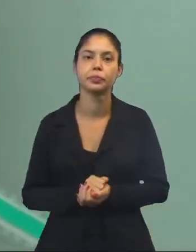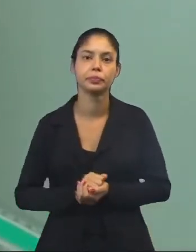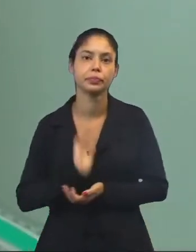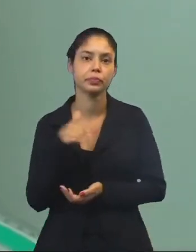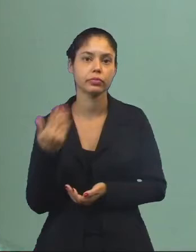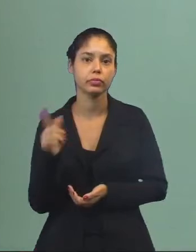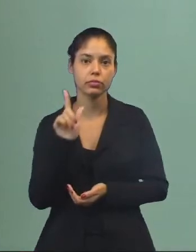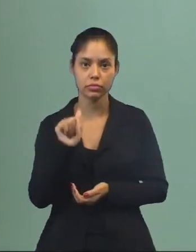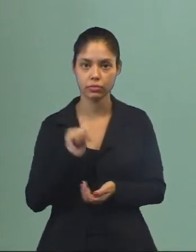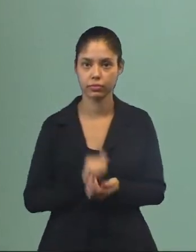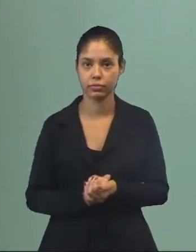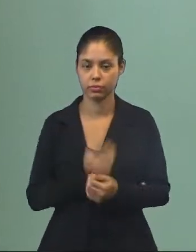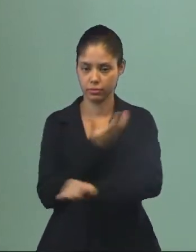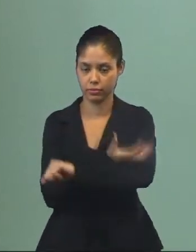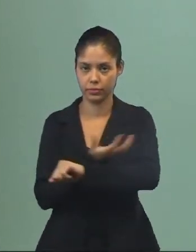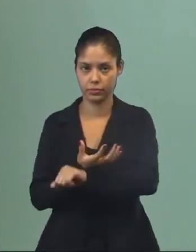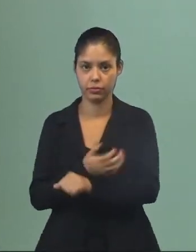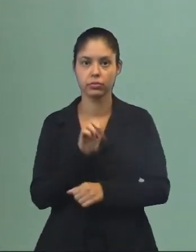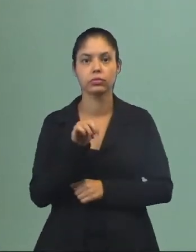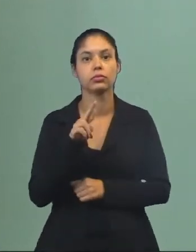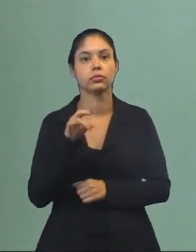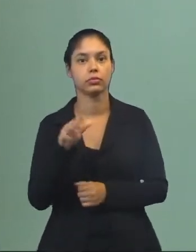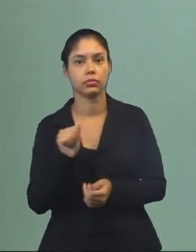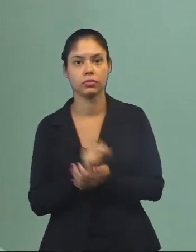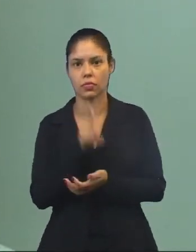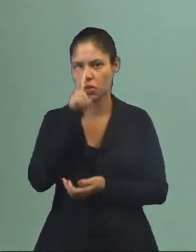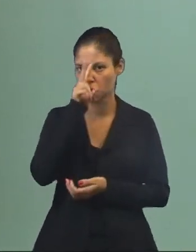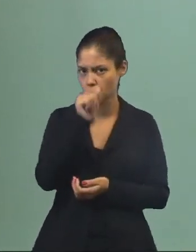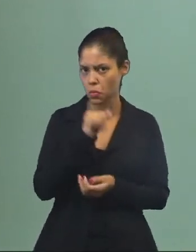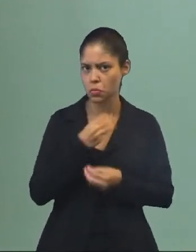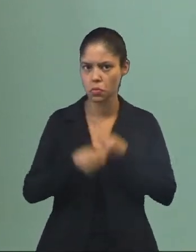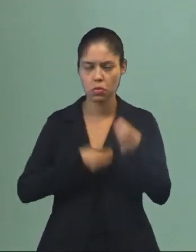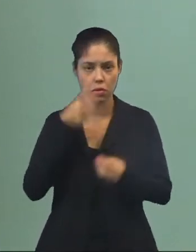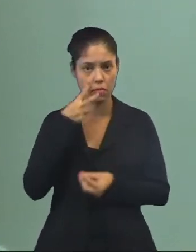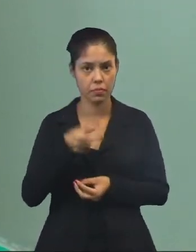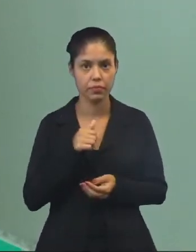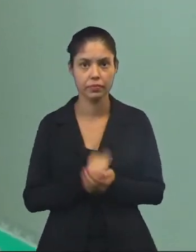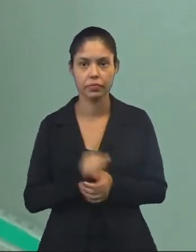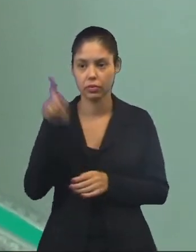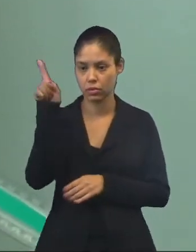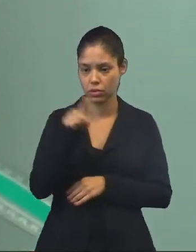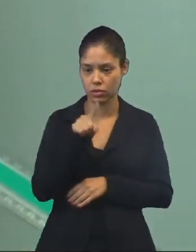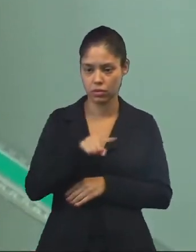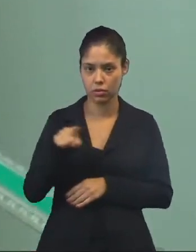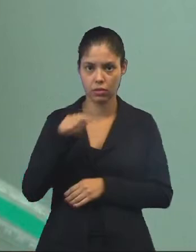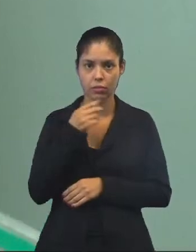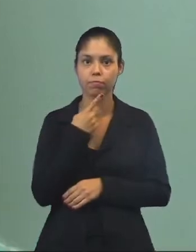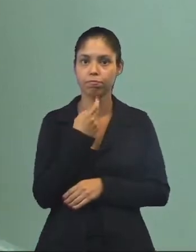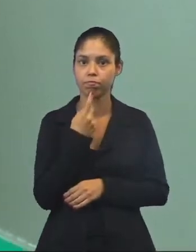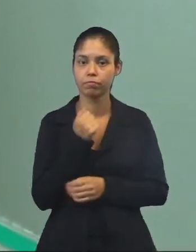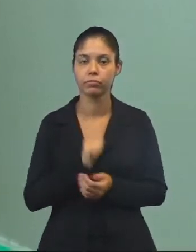essa planta aqui, no caso do esquema, ela se fortifica, ó, como vocês veem, ó, as setinhas vermelhas, ó,